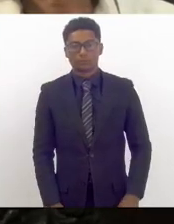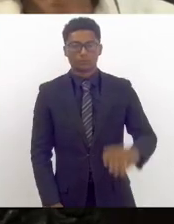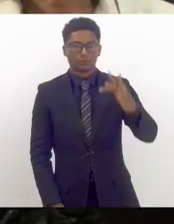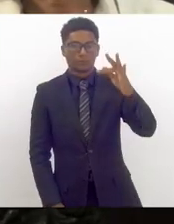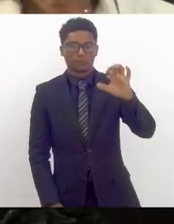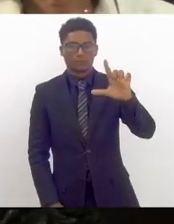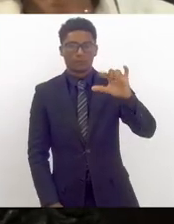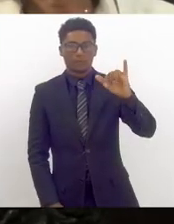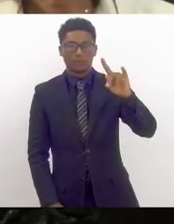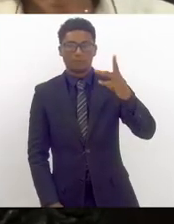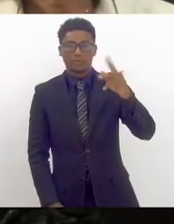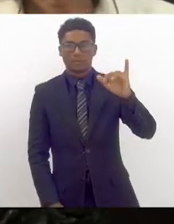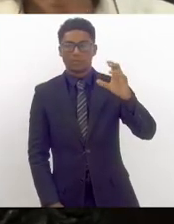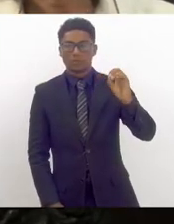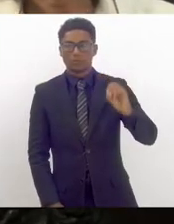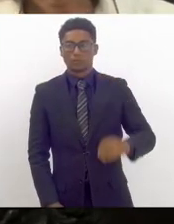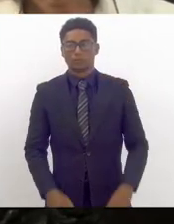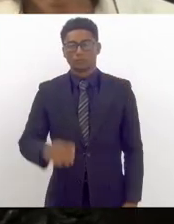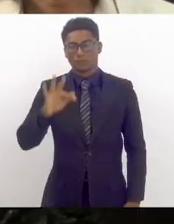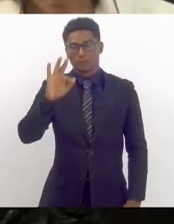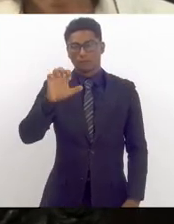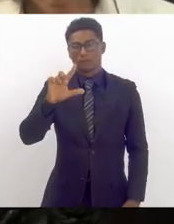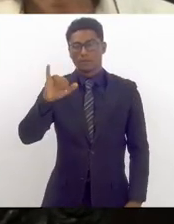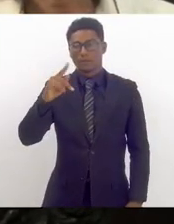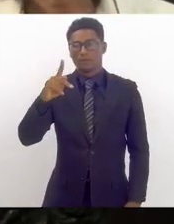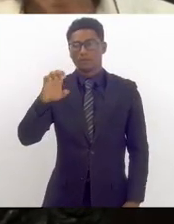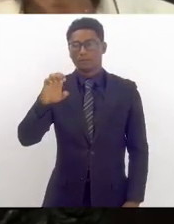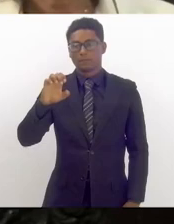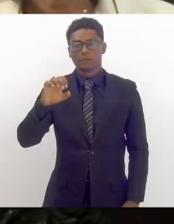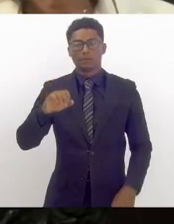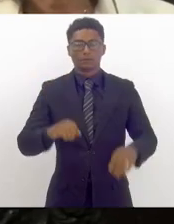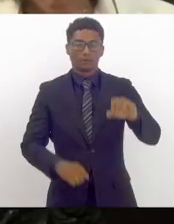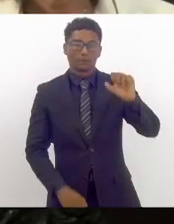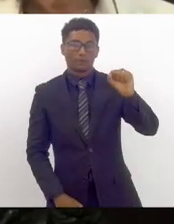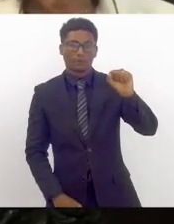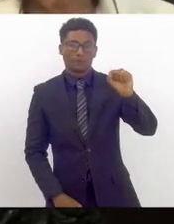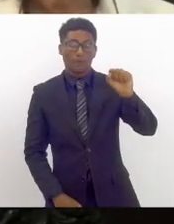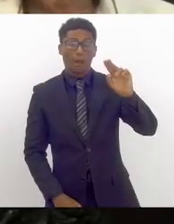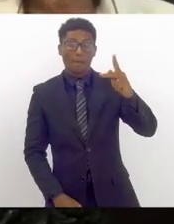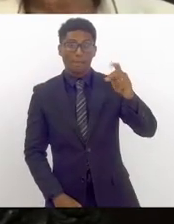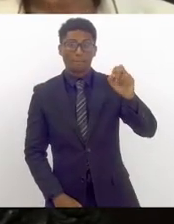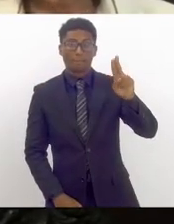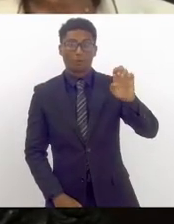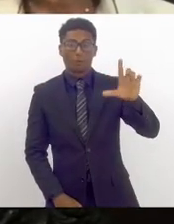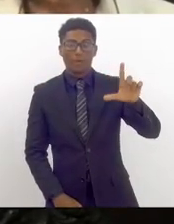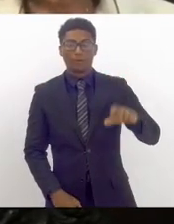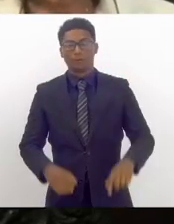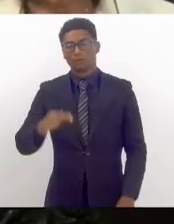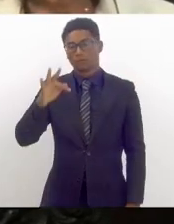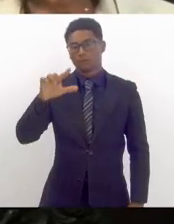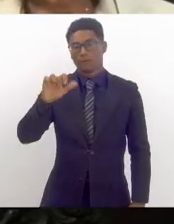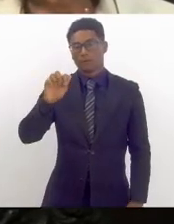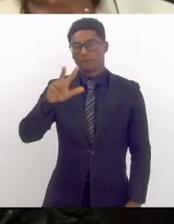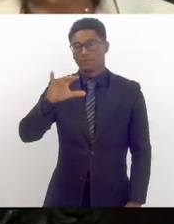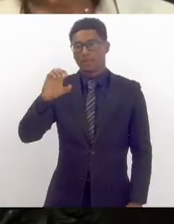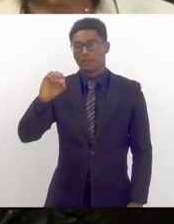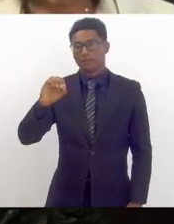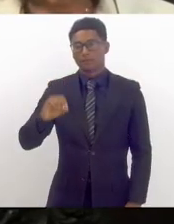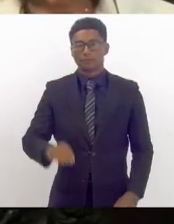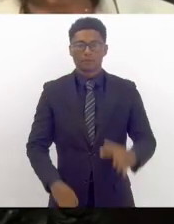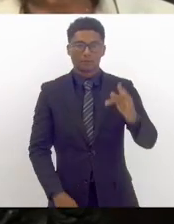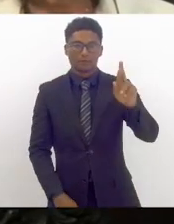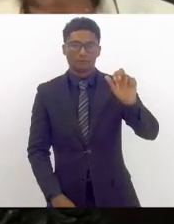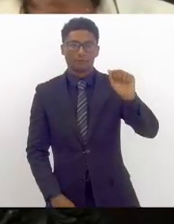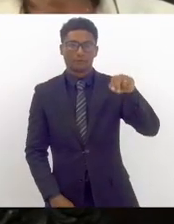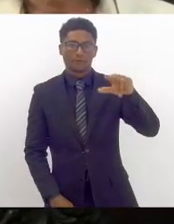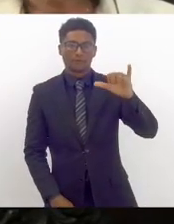Filipinho Raves, Felipe Soares, Felipe Poubel, Flávio Serafini, Franciane